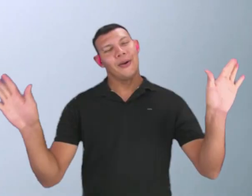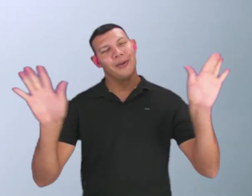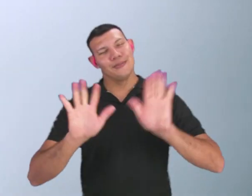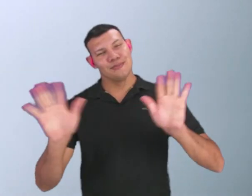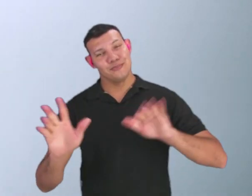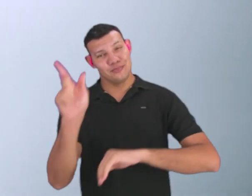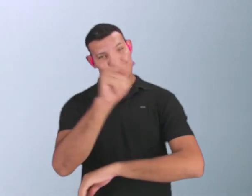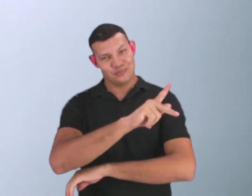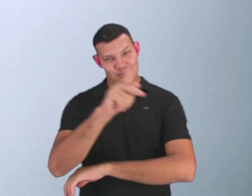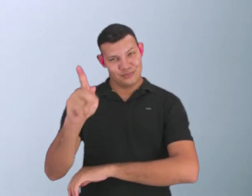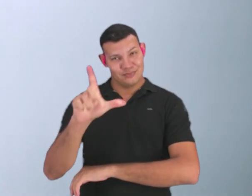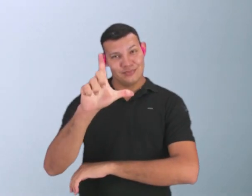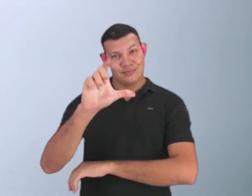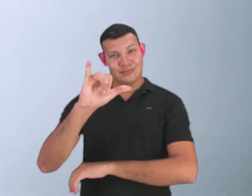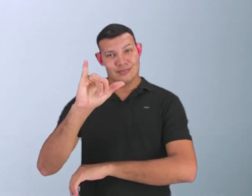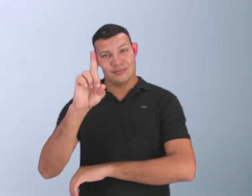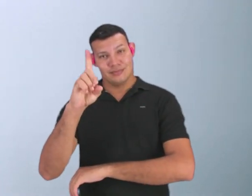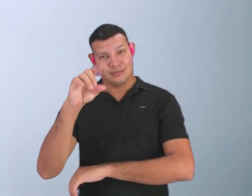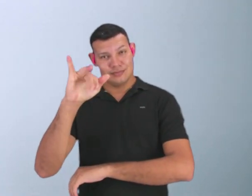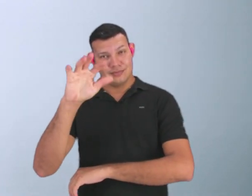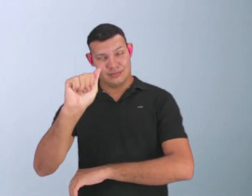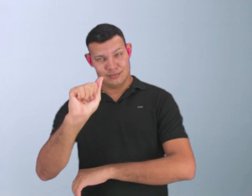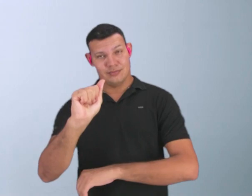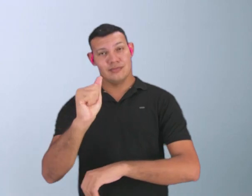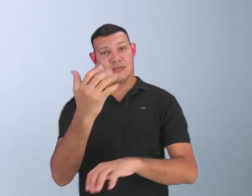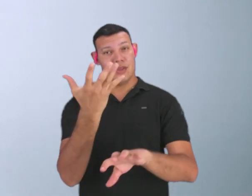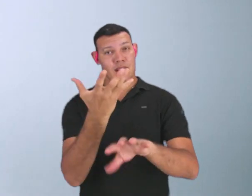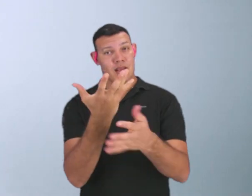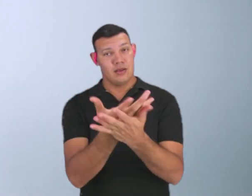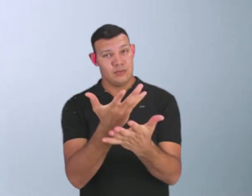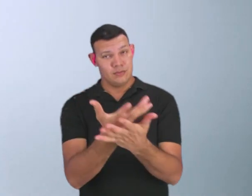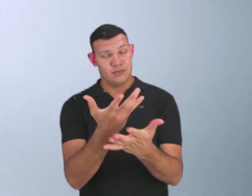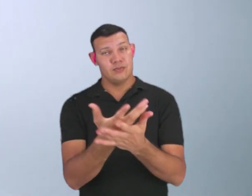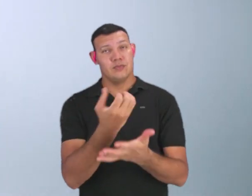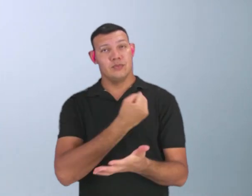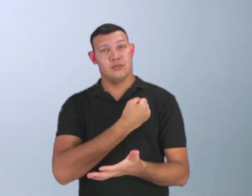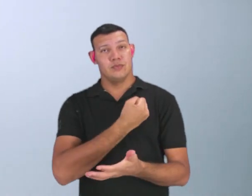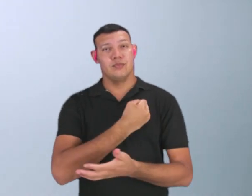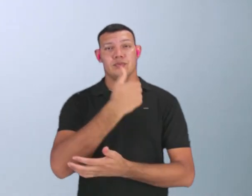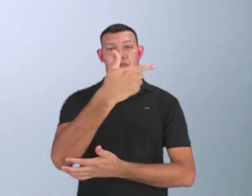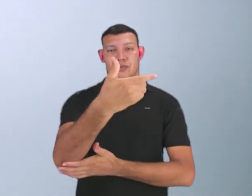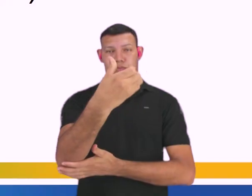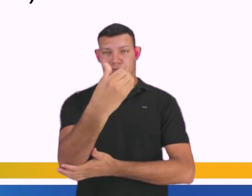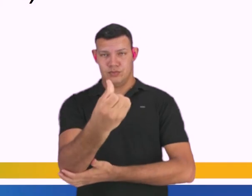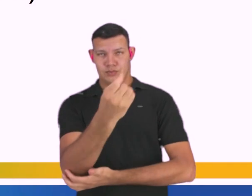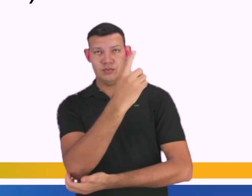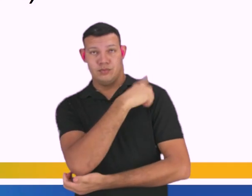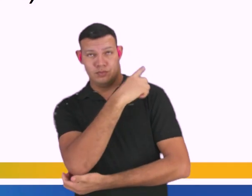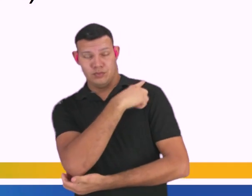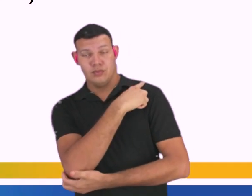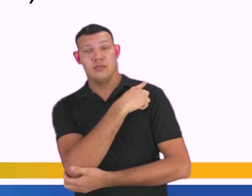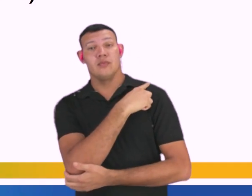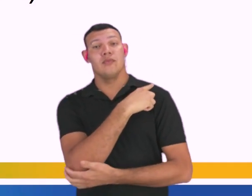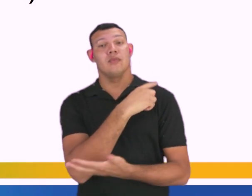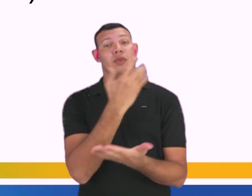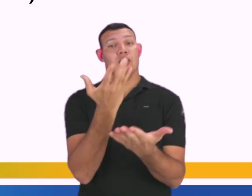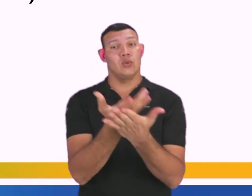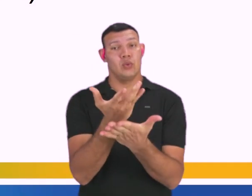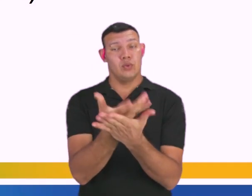Olá, eu sou a professora Lídia. Na aula de número 26 do primeiro ano do ensino médio, nós vamos estudar um pouquinho sobre estática dos